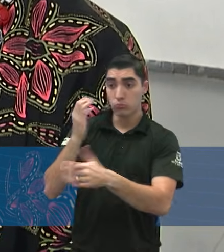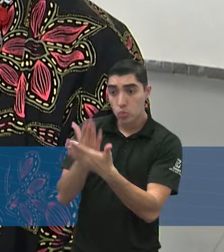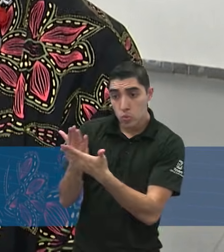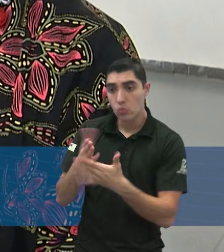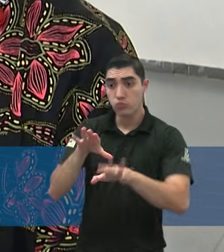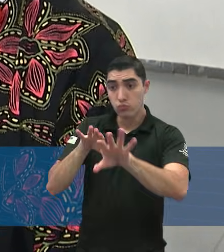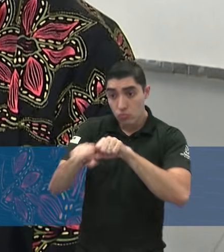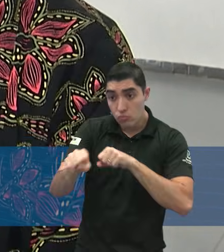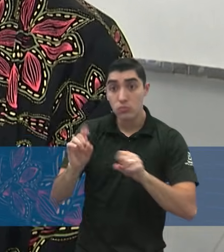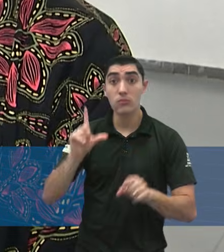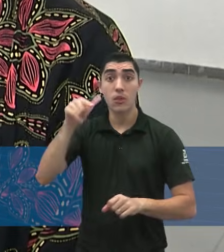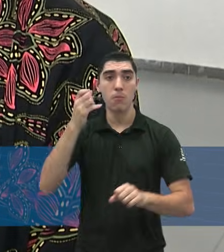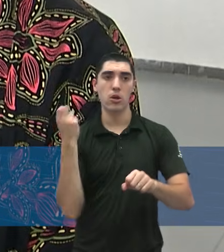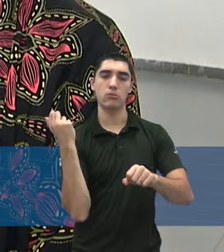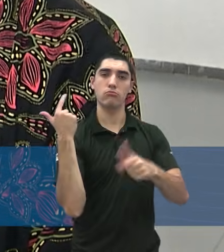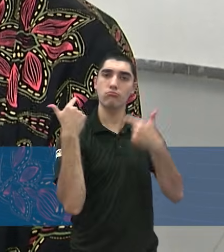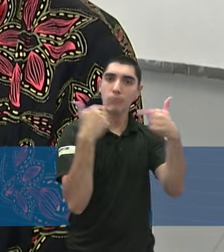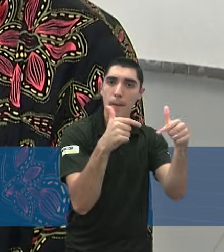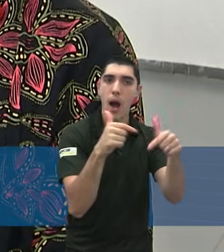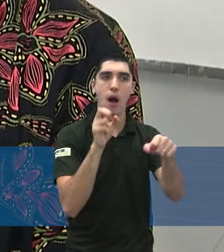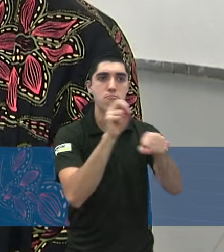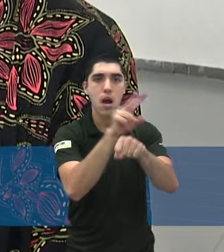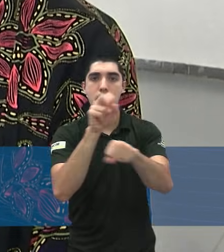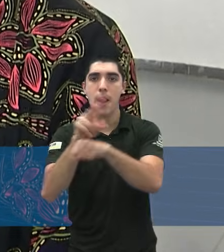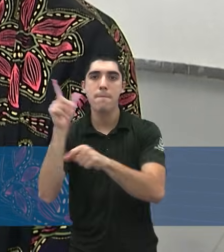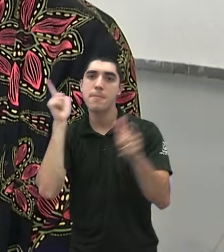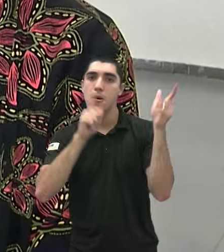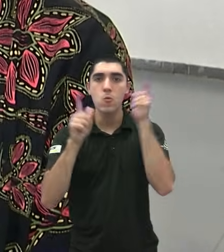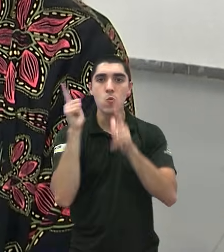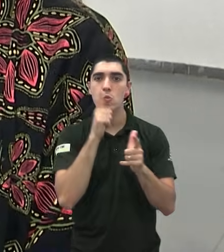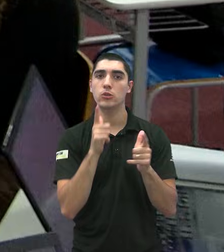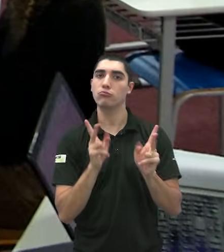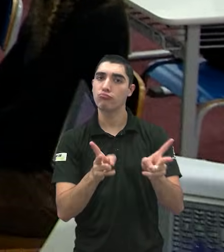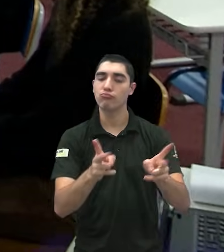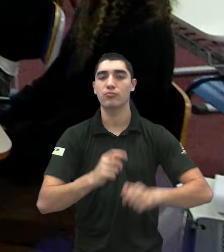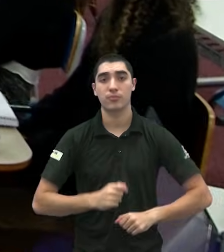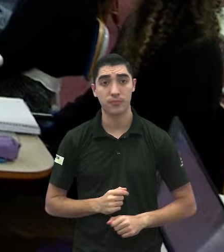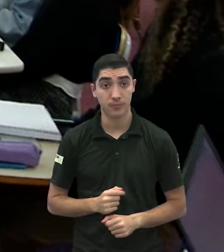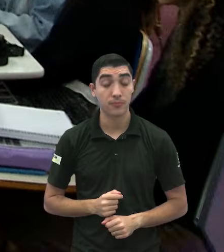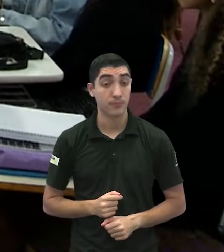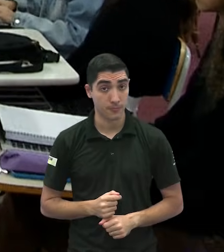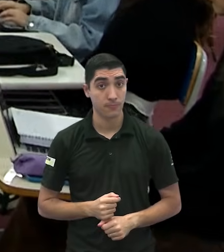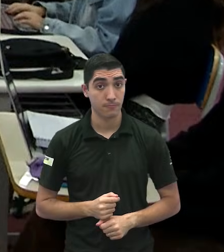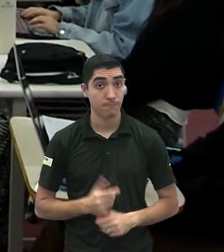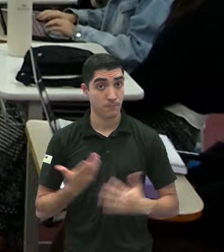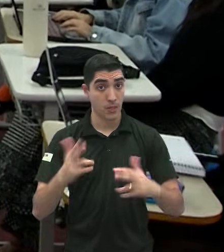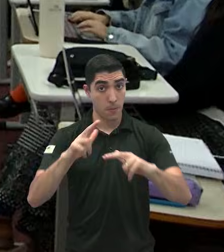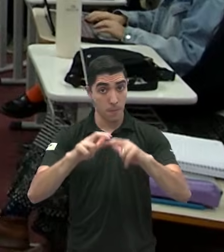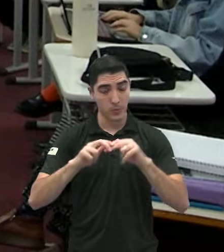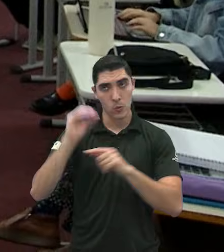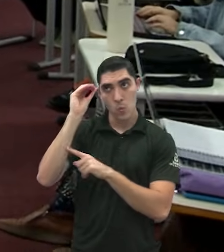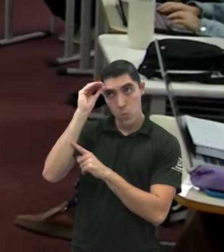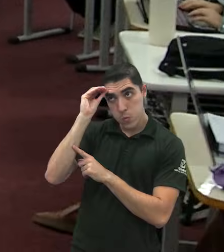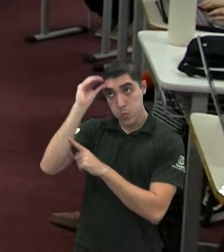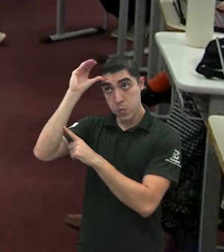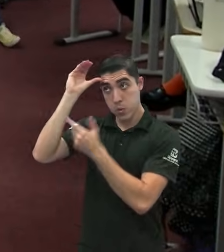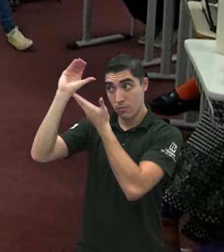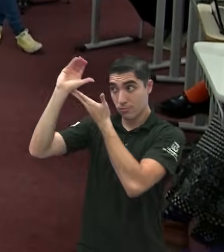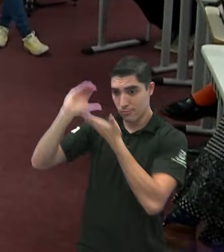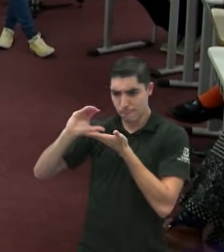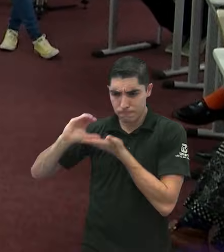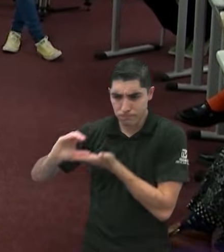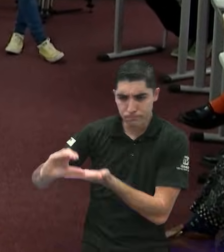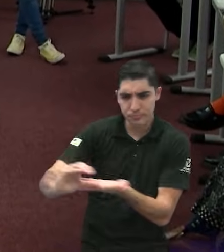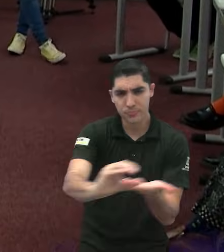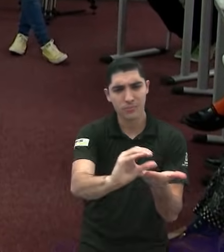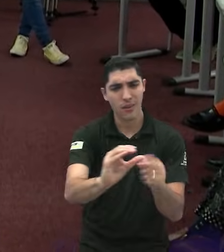sua formação, né, nesses espaços universitários. E enquanto o conhecimento continuar sendo uma